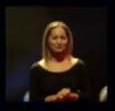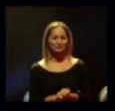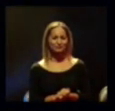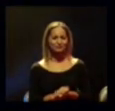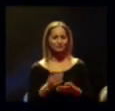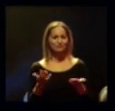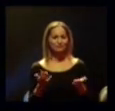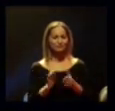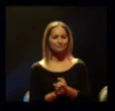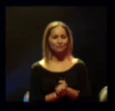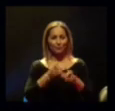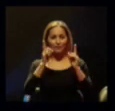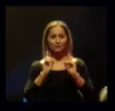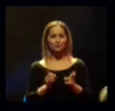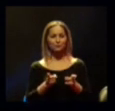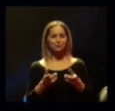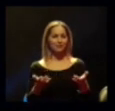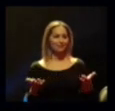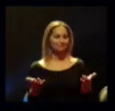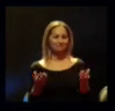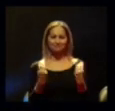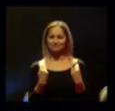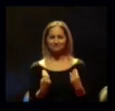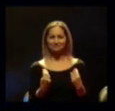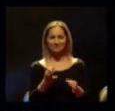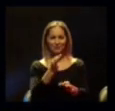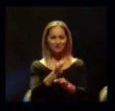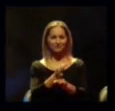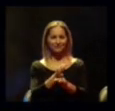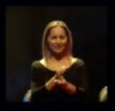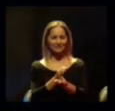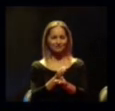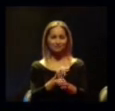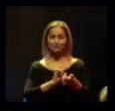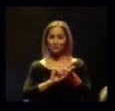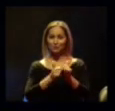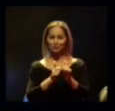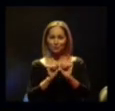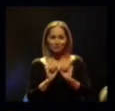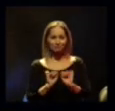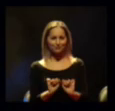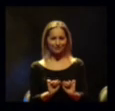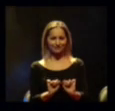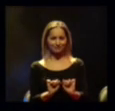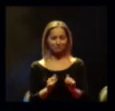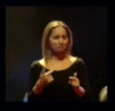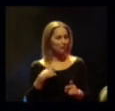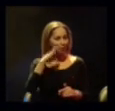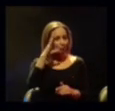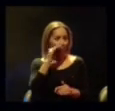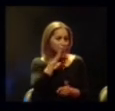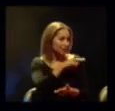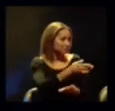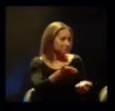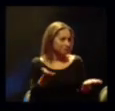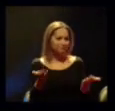Vamos então dar início a esta magnífica festa do desporto. Não sei se sabem, mas imagino